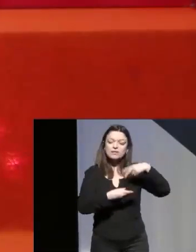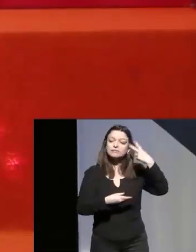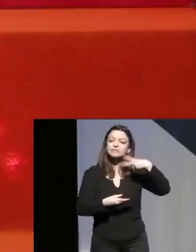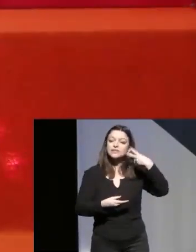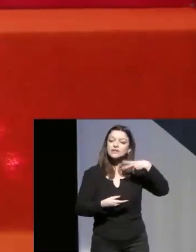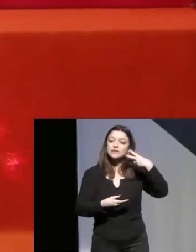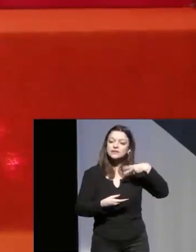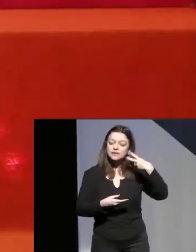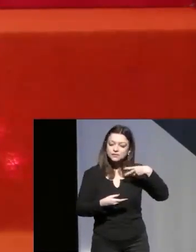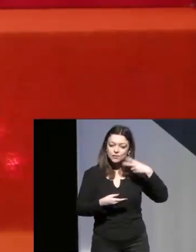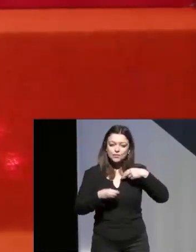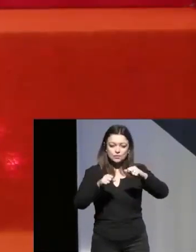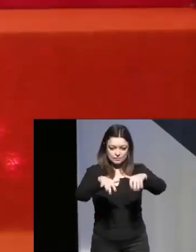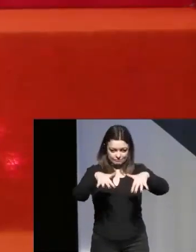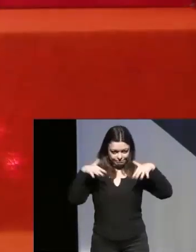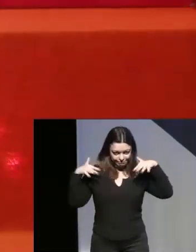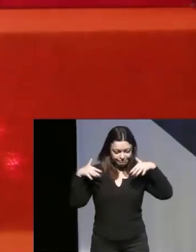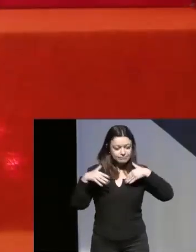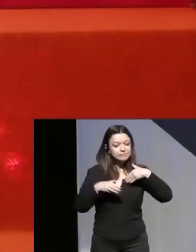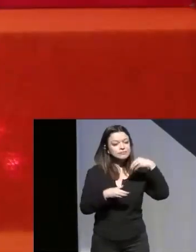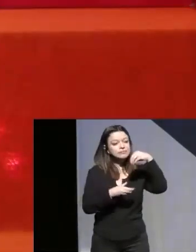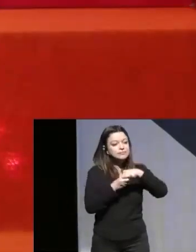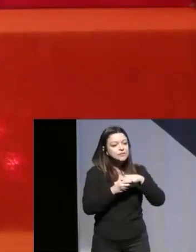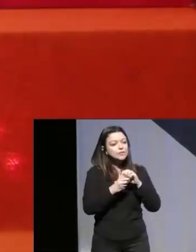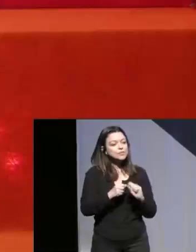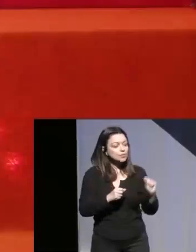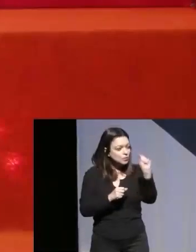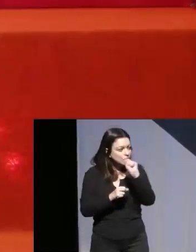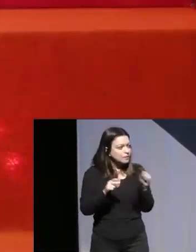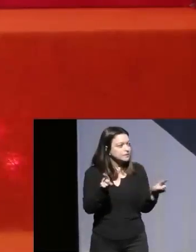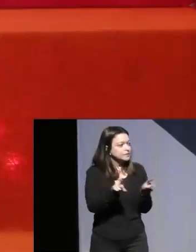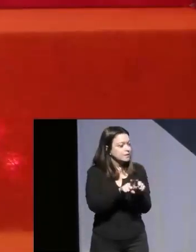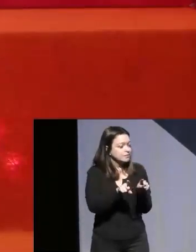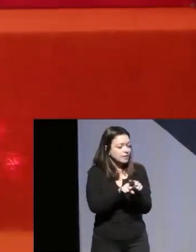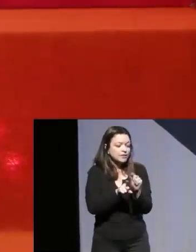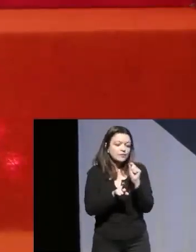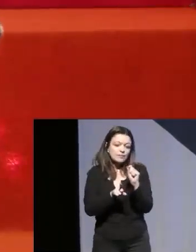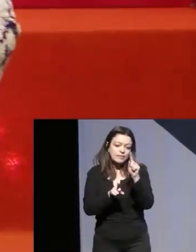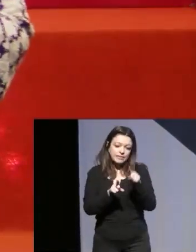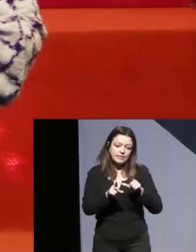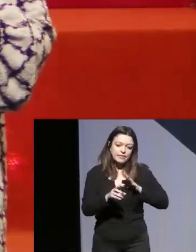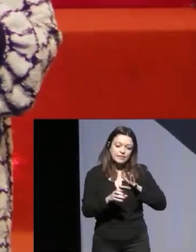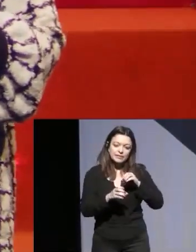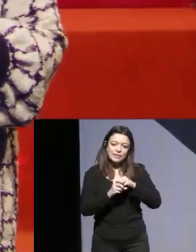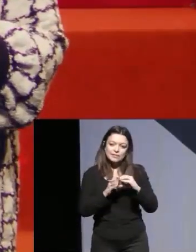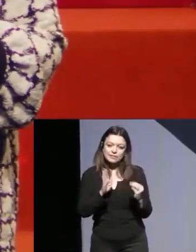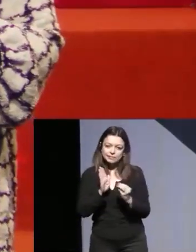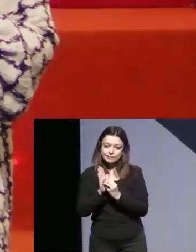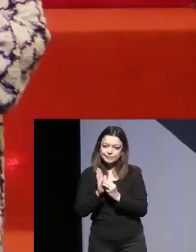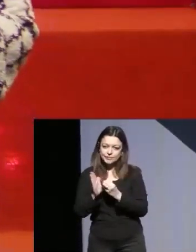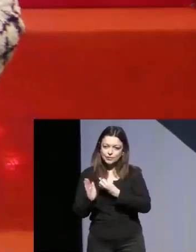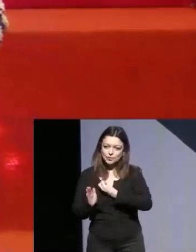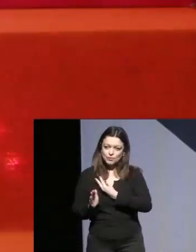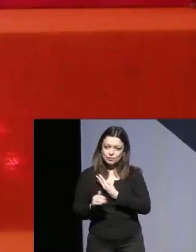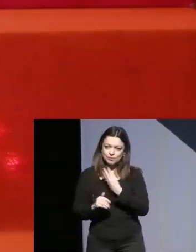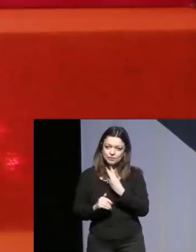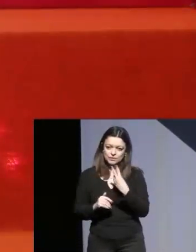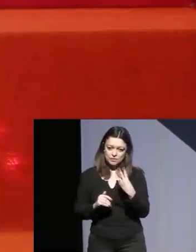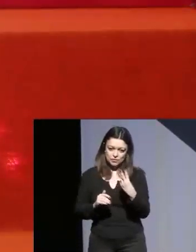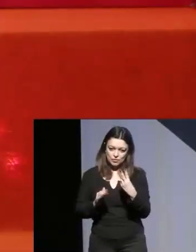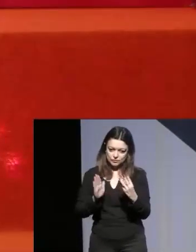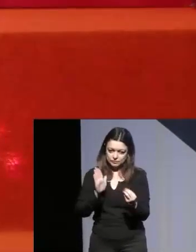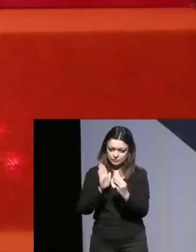gerais relativas ao que ficou previsto na emenda constitucional número 32.